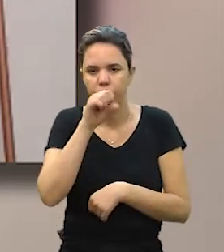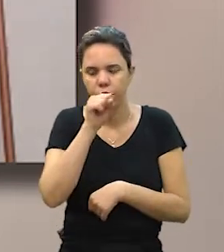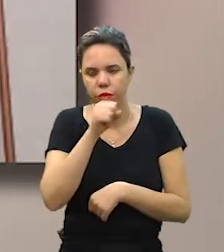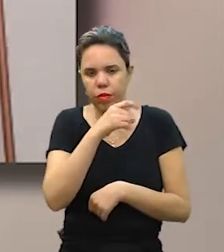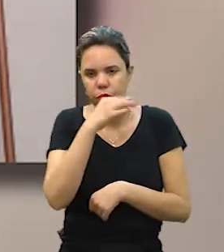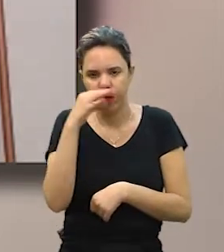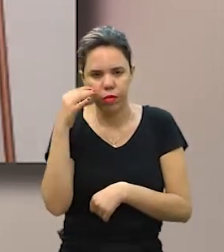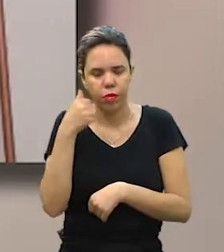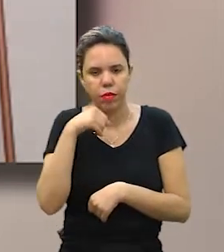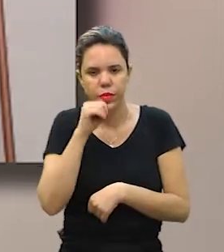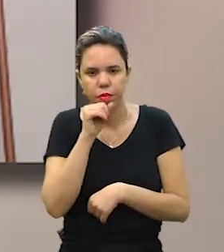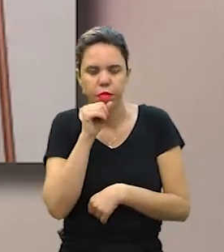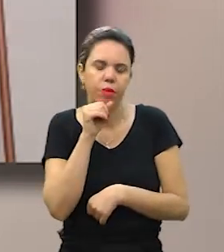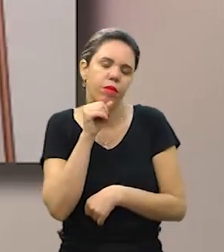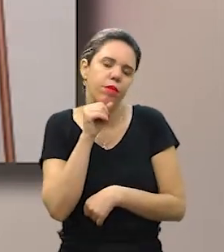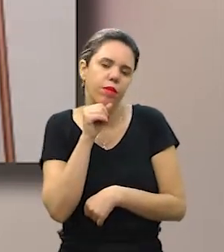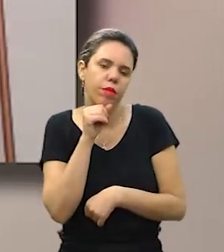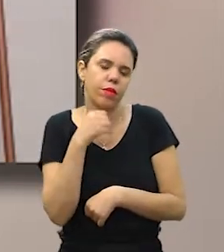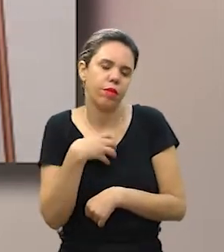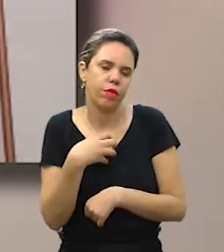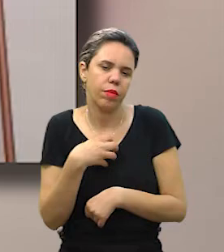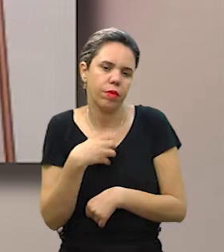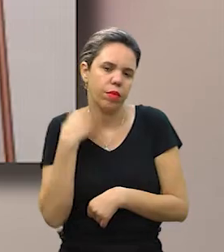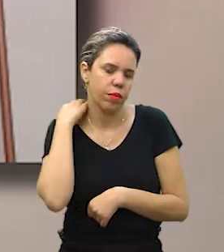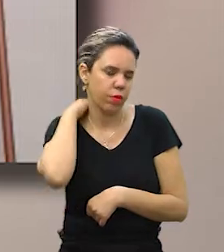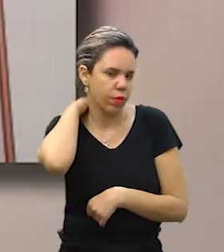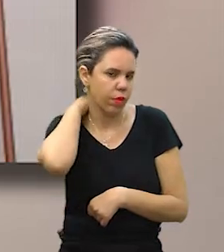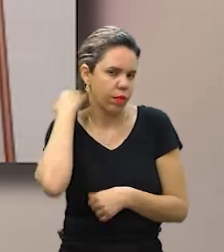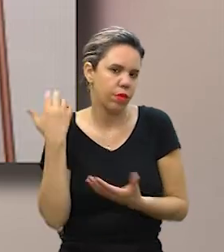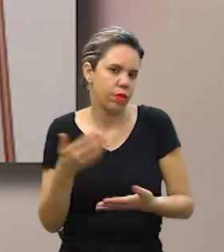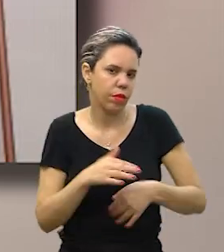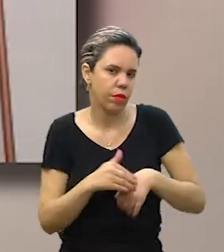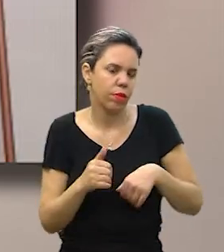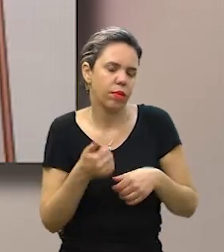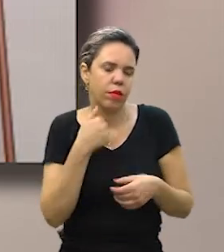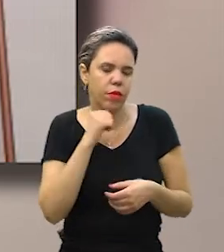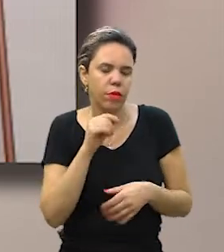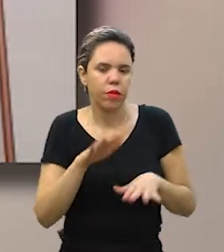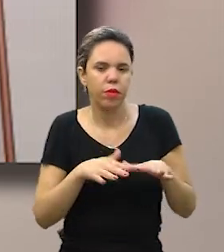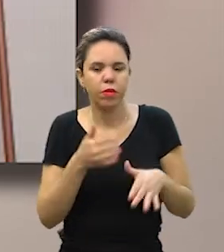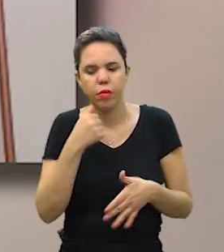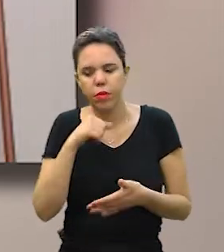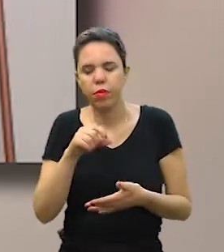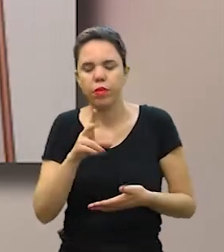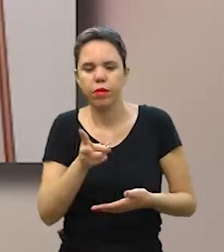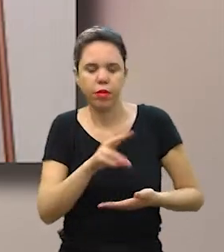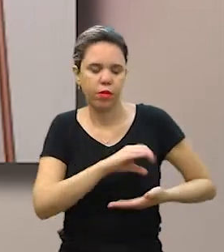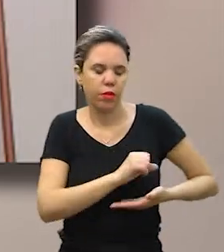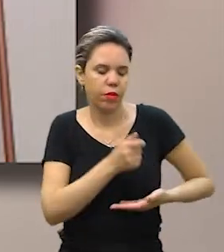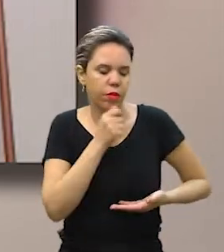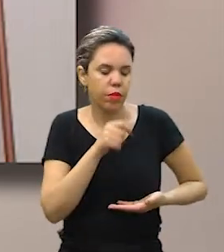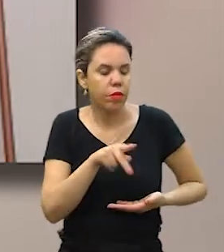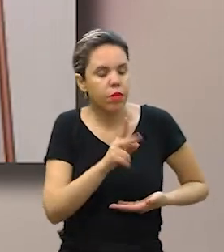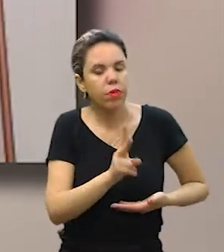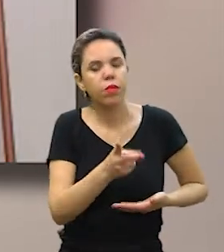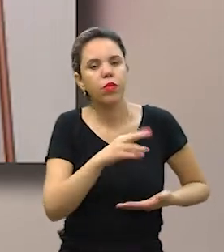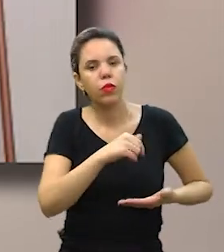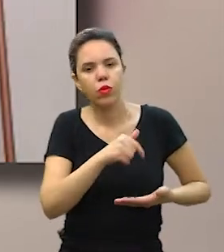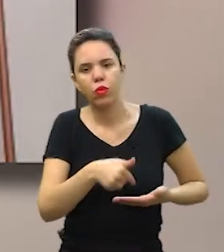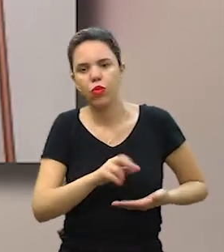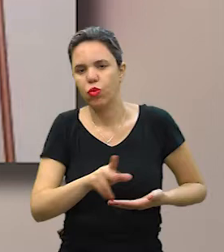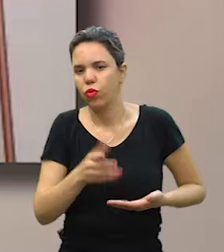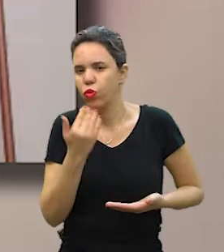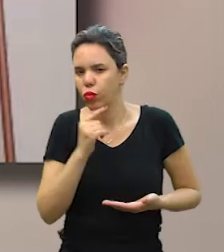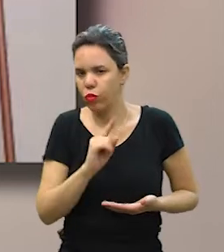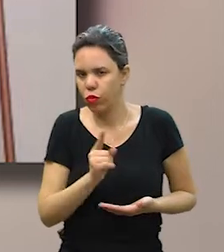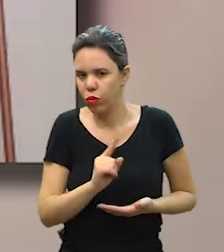da mãe, o aconchego. Porque eu costumo dizer até para as mamães que estão em aleitamento materno exclusivo que o peito não é